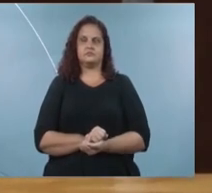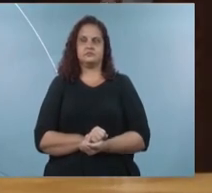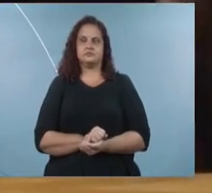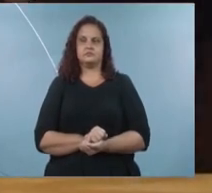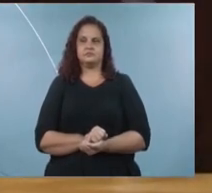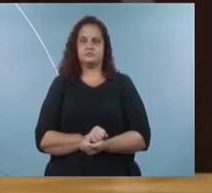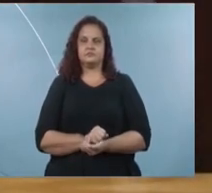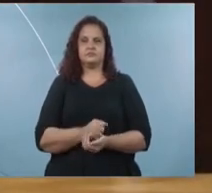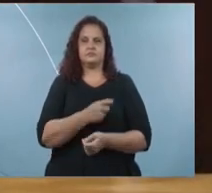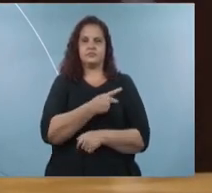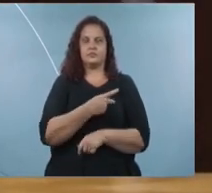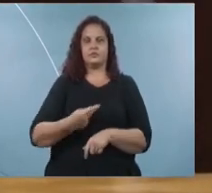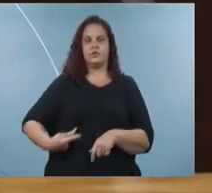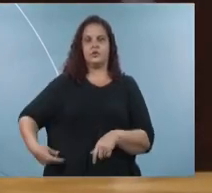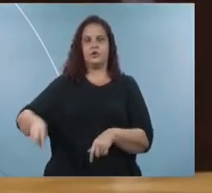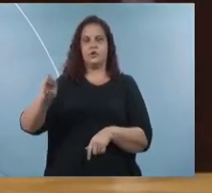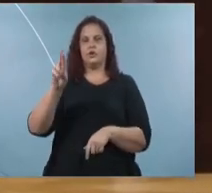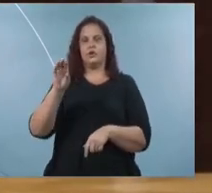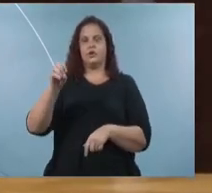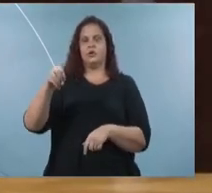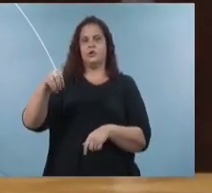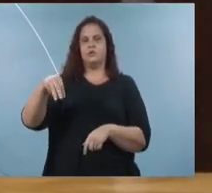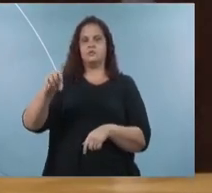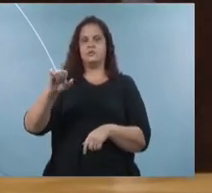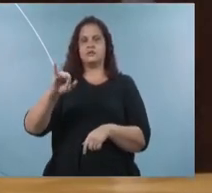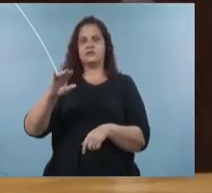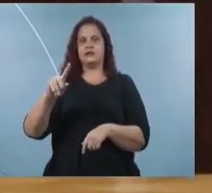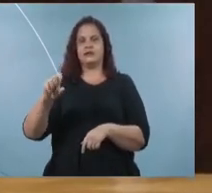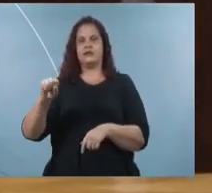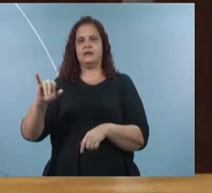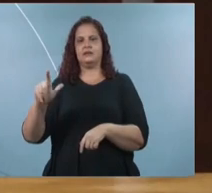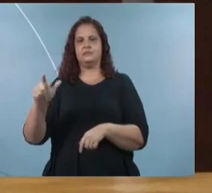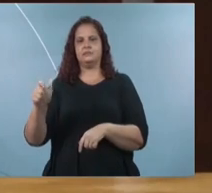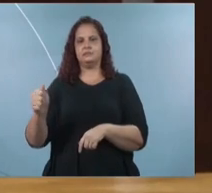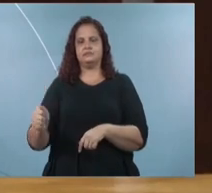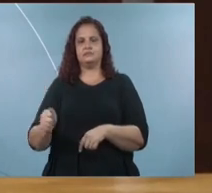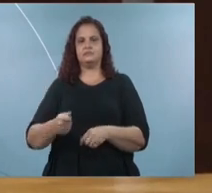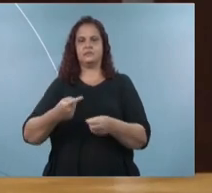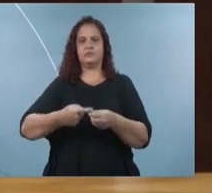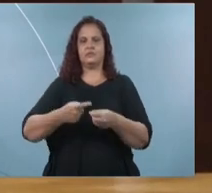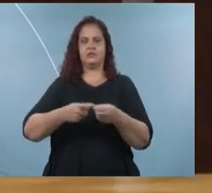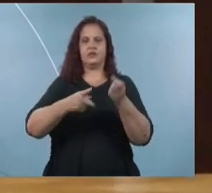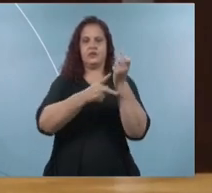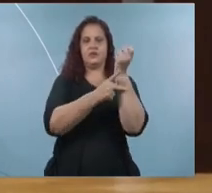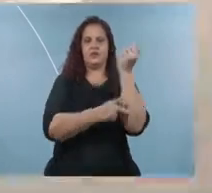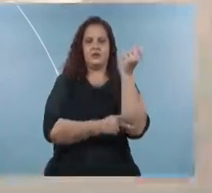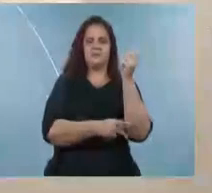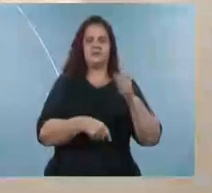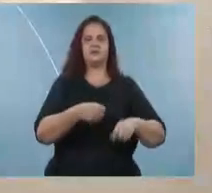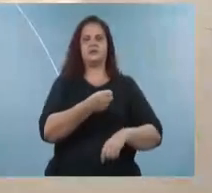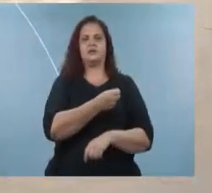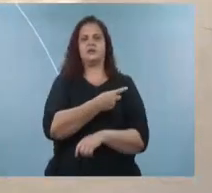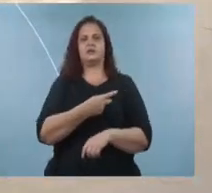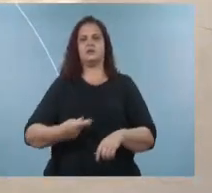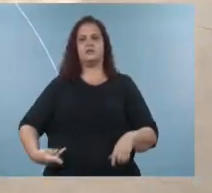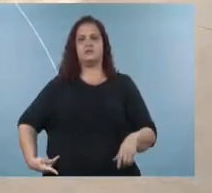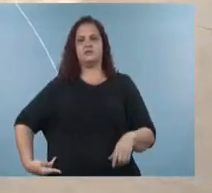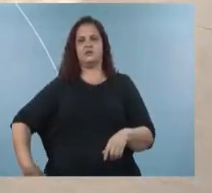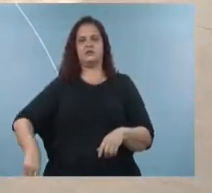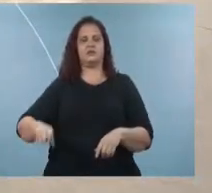Da vereadora Romizélia Araújo, vereadora do município de Parelhas, do vereador Rick, do município de